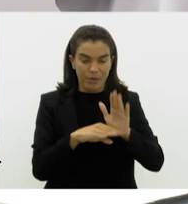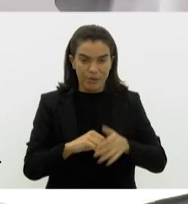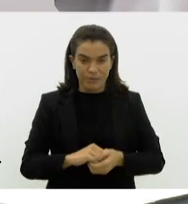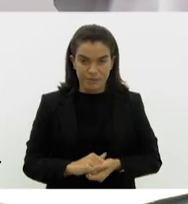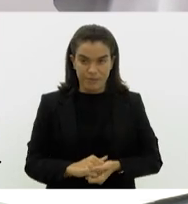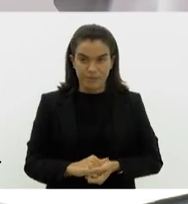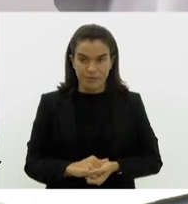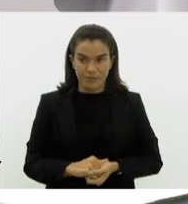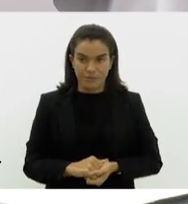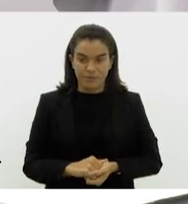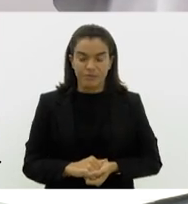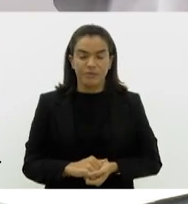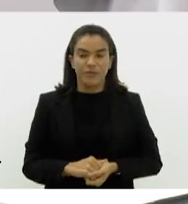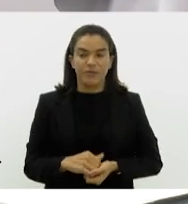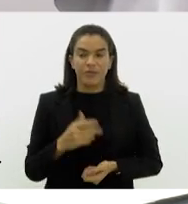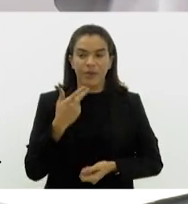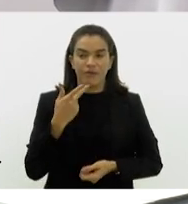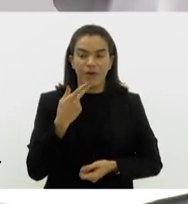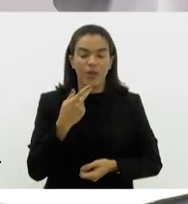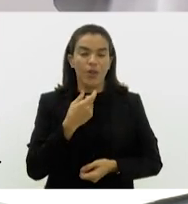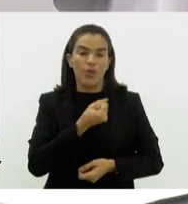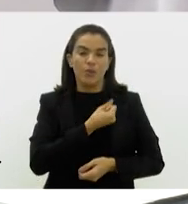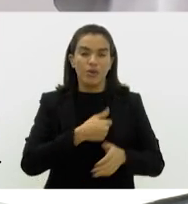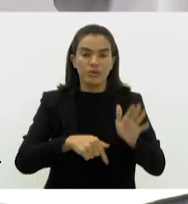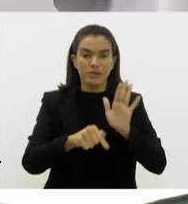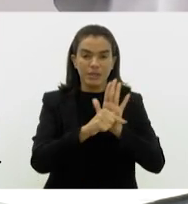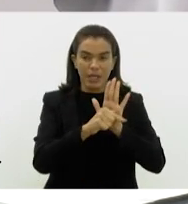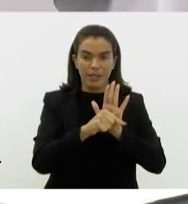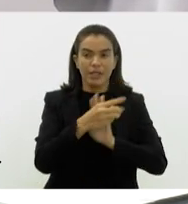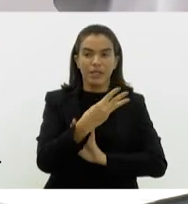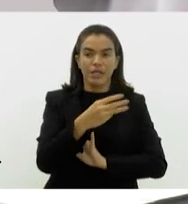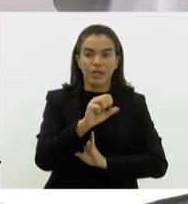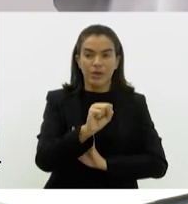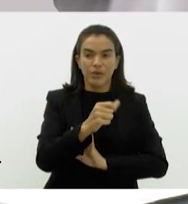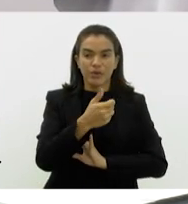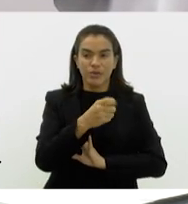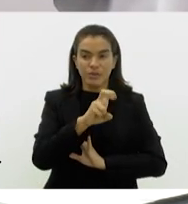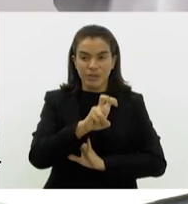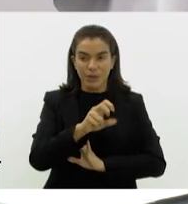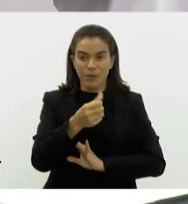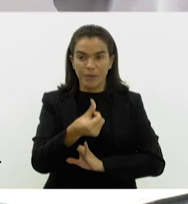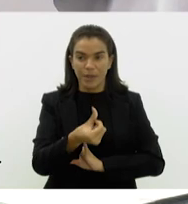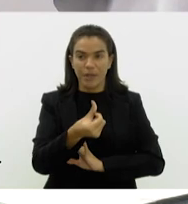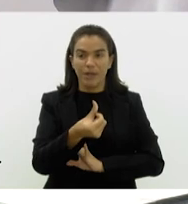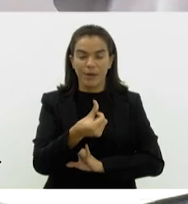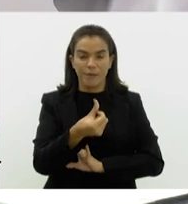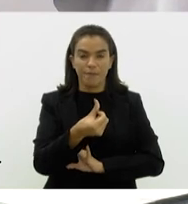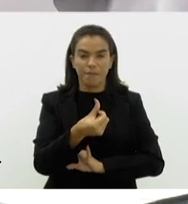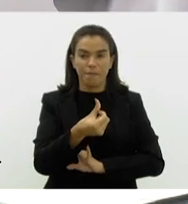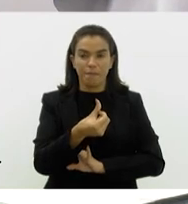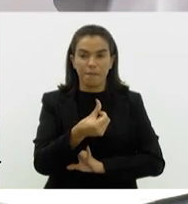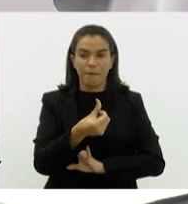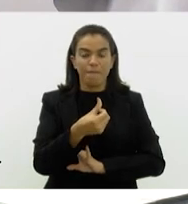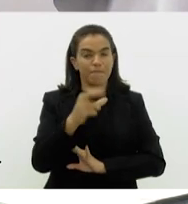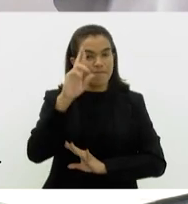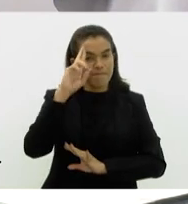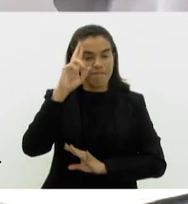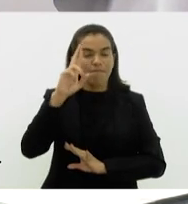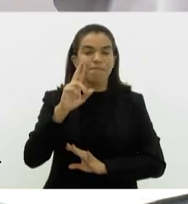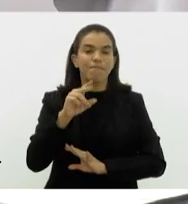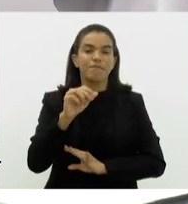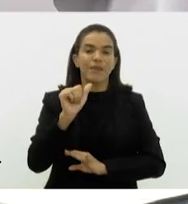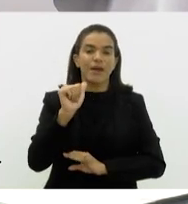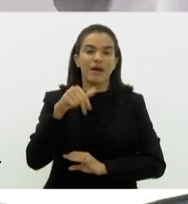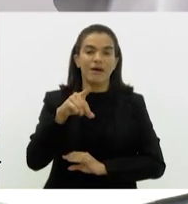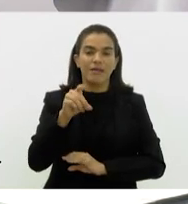semana. Trata-se do item 7, projeto de lei 3856 de 21, de autoria do deputado